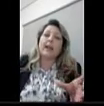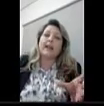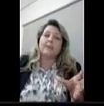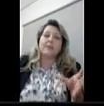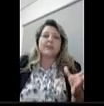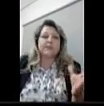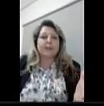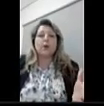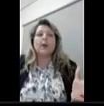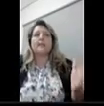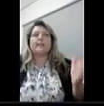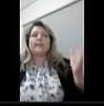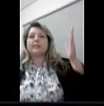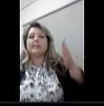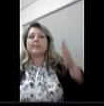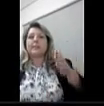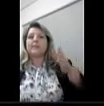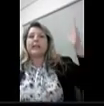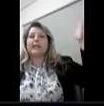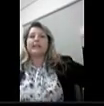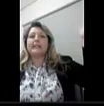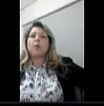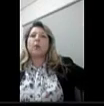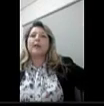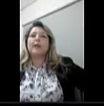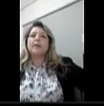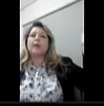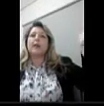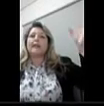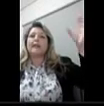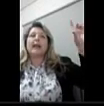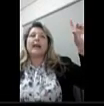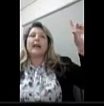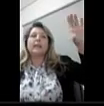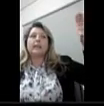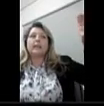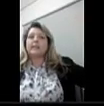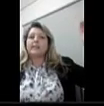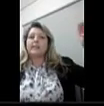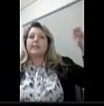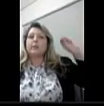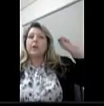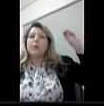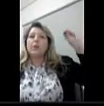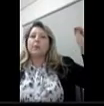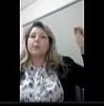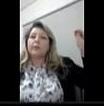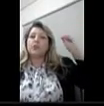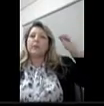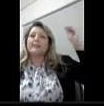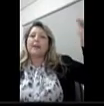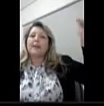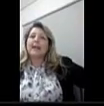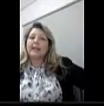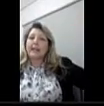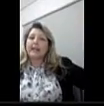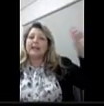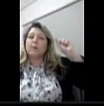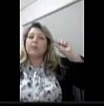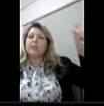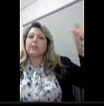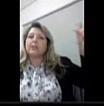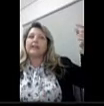colocar para os menores, a gente sempre orienta colocar o calendário ali, visível, e o professor trabalhar